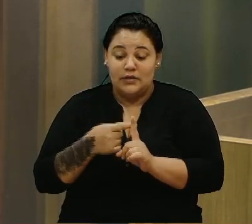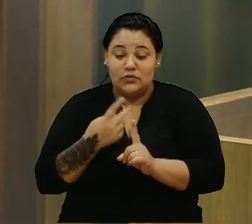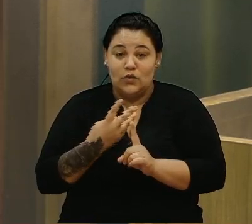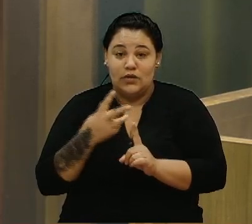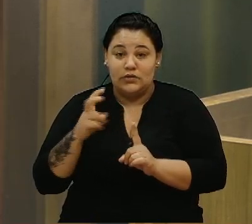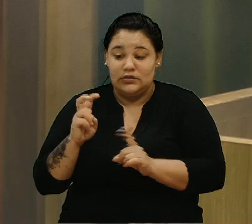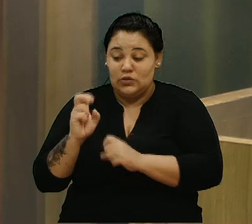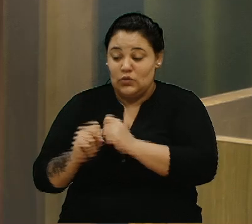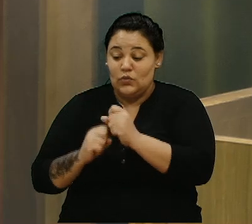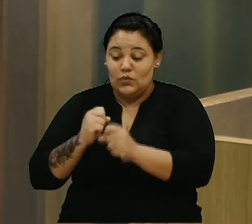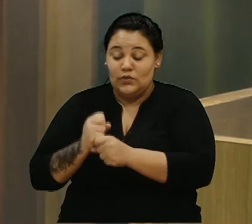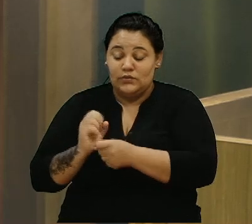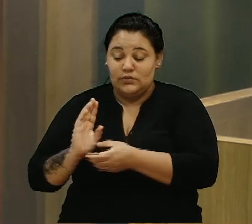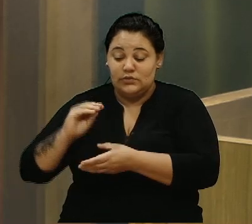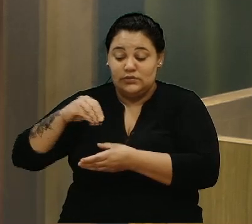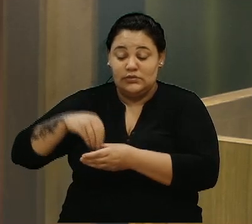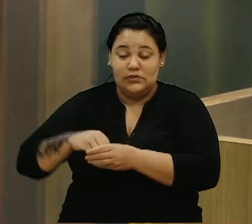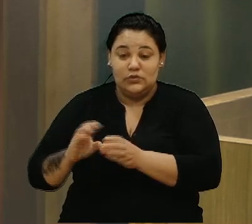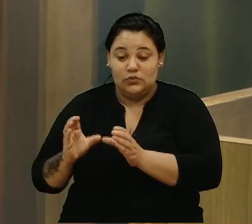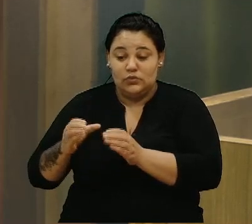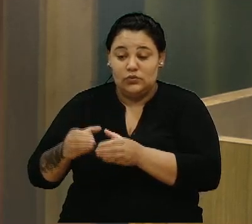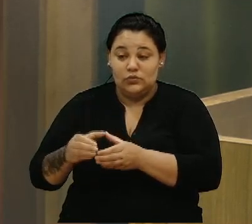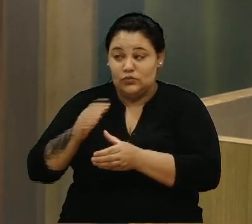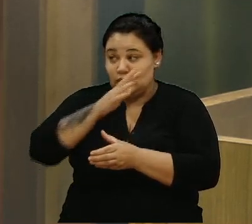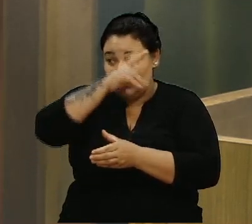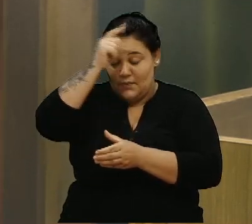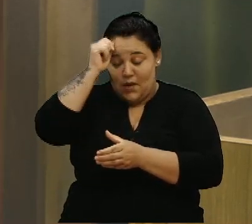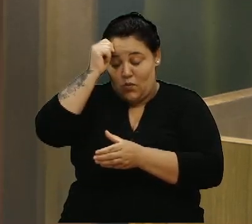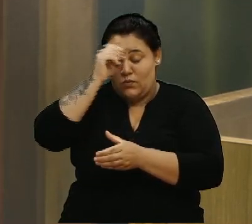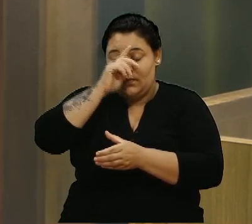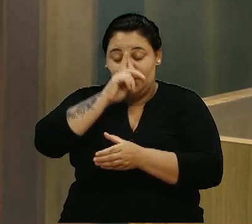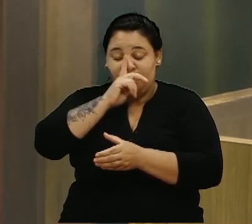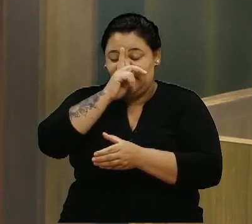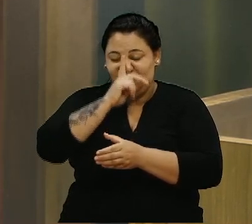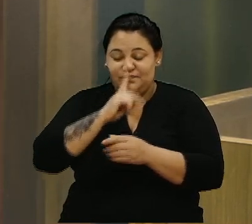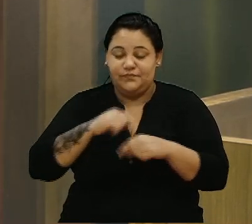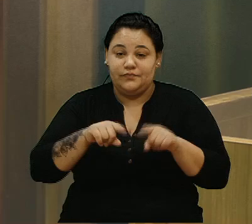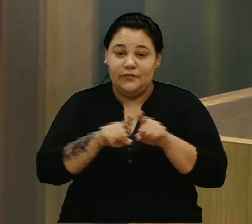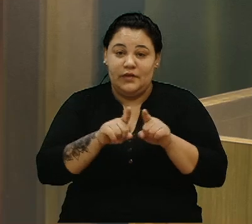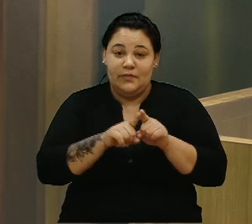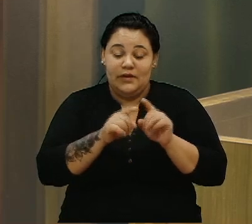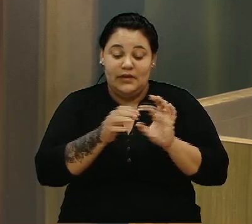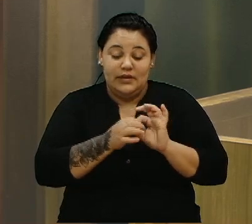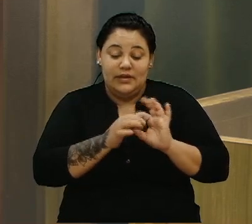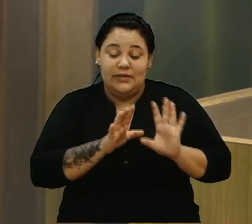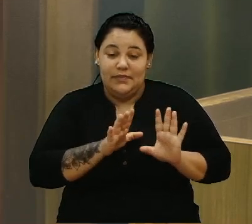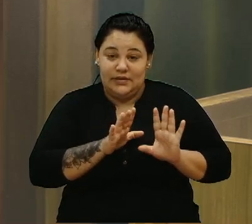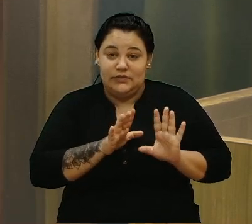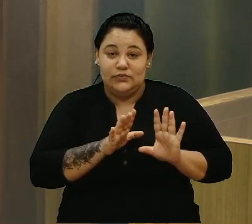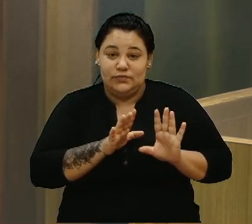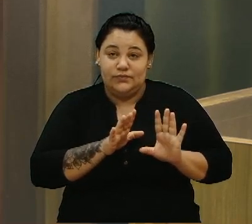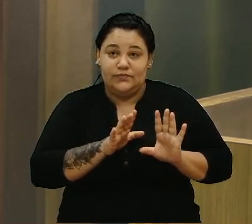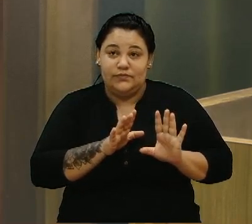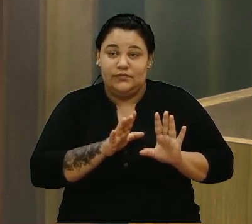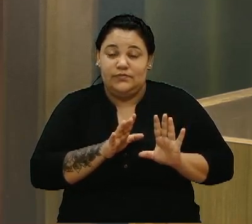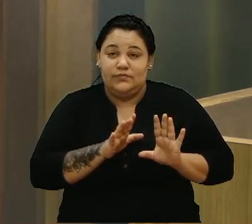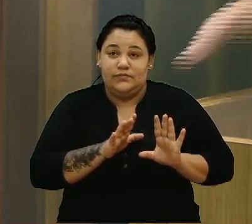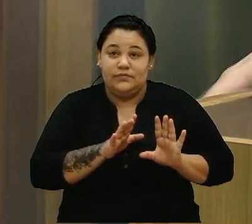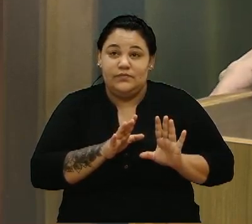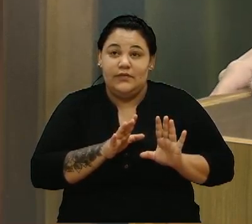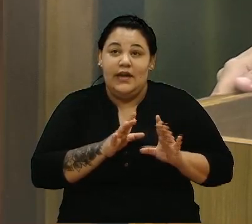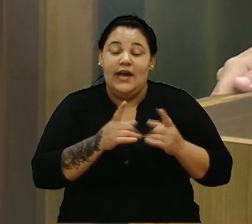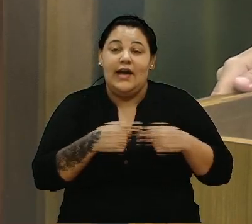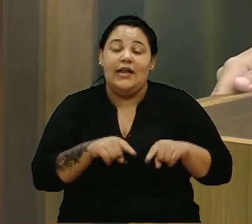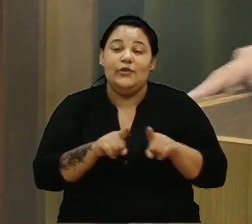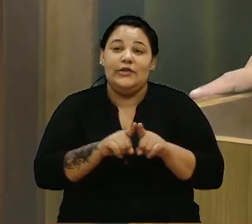nossas da rede municipal, deixando para as filantrópicas creche, berçário,